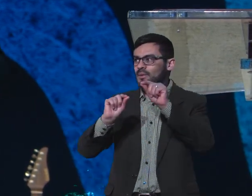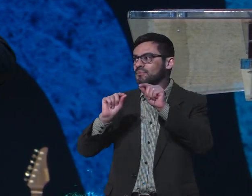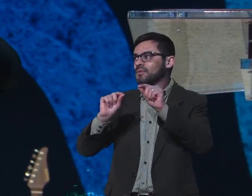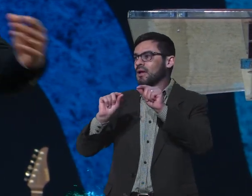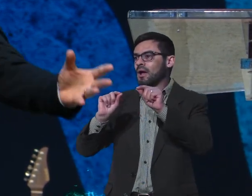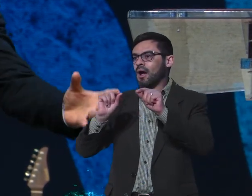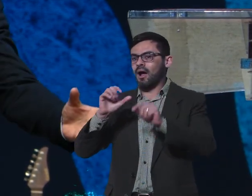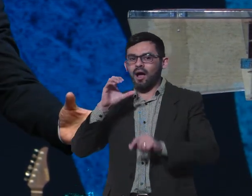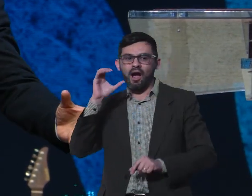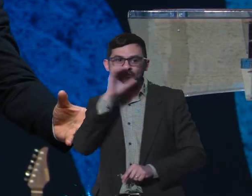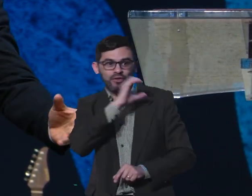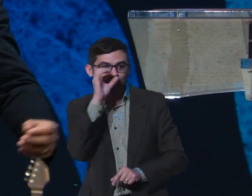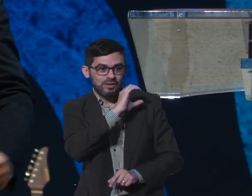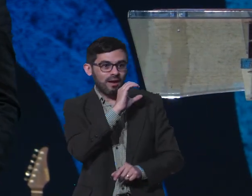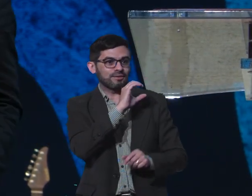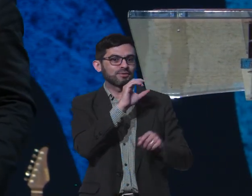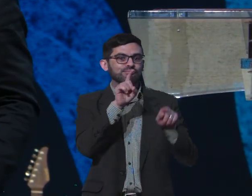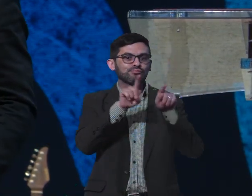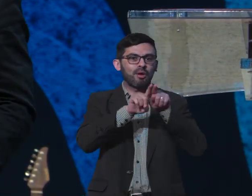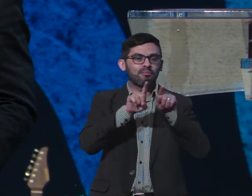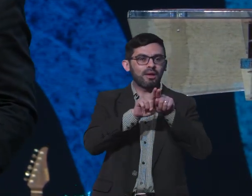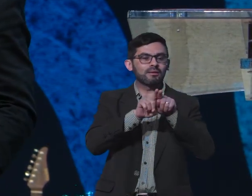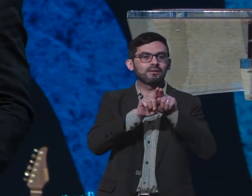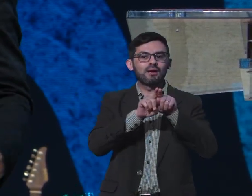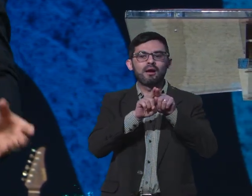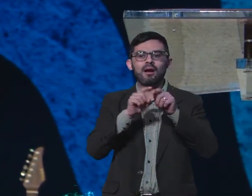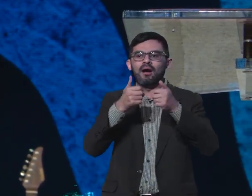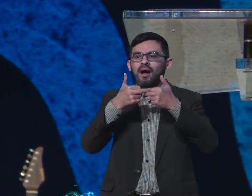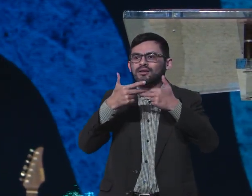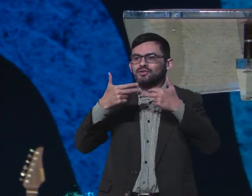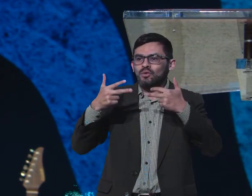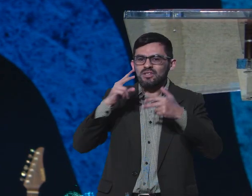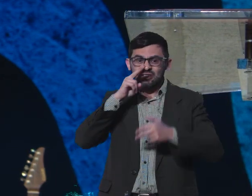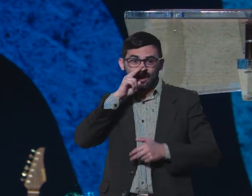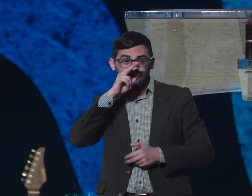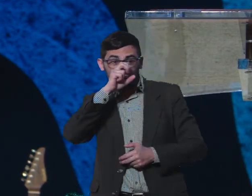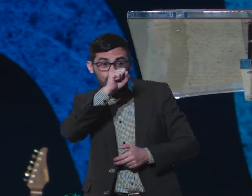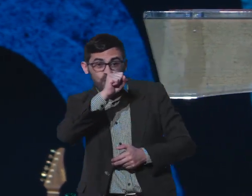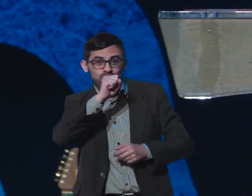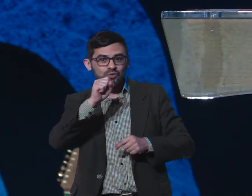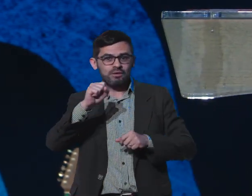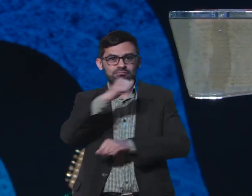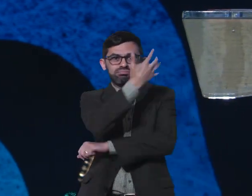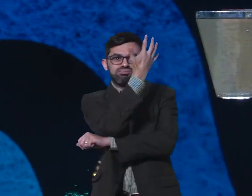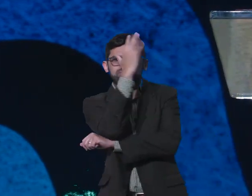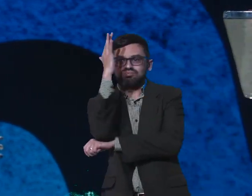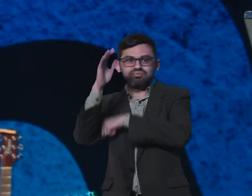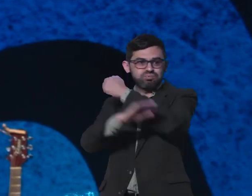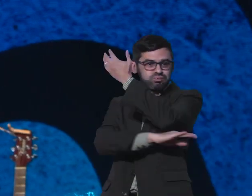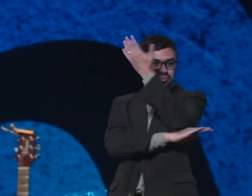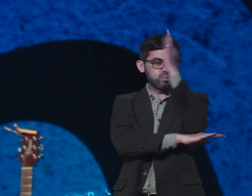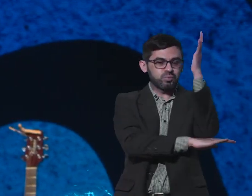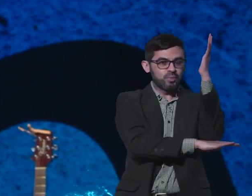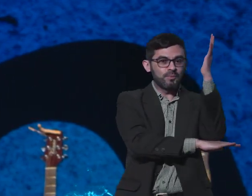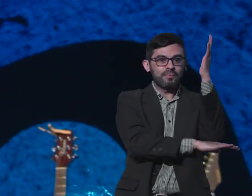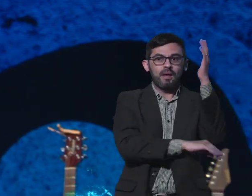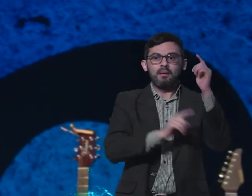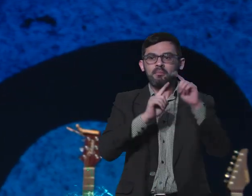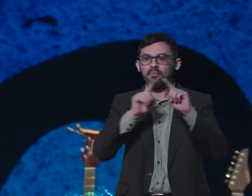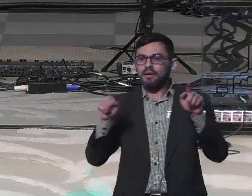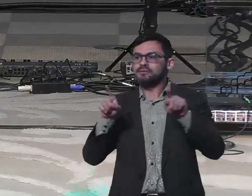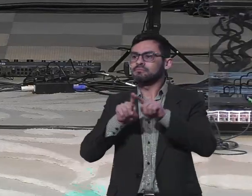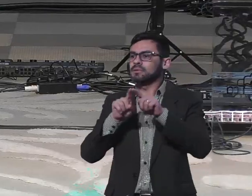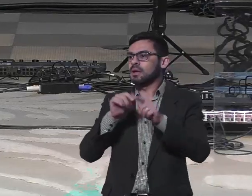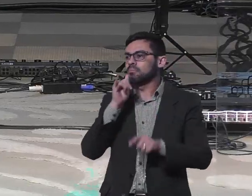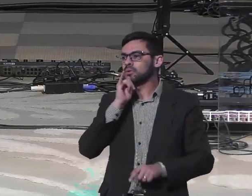a velocidade e também as forças que regem a natureza. Logo, quando você olha